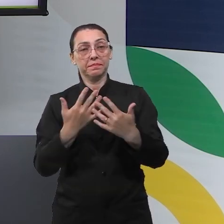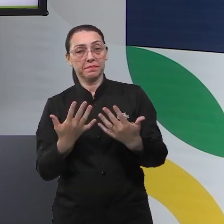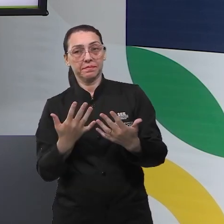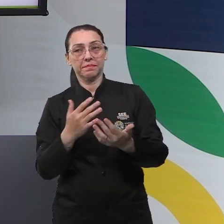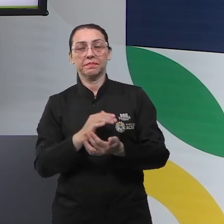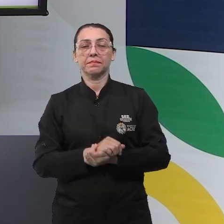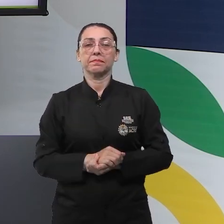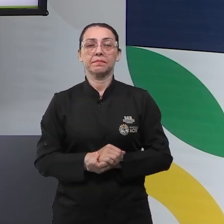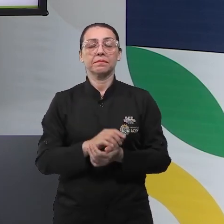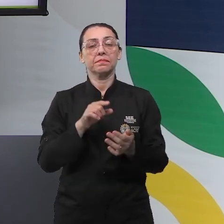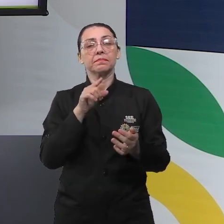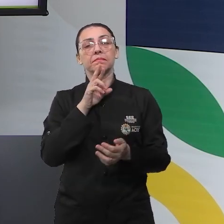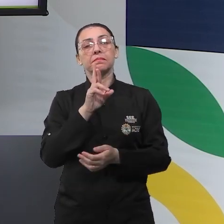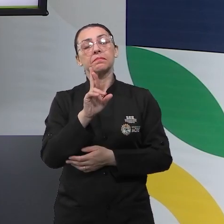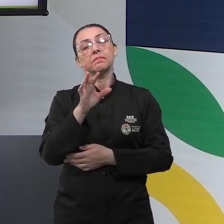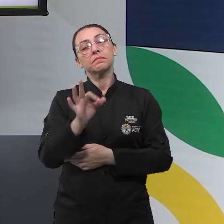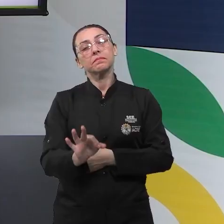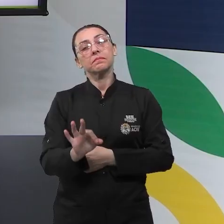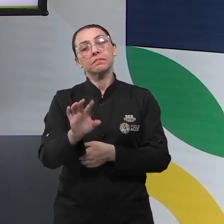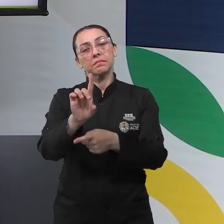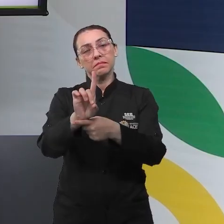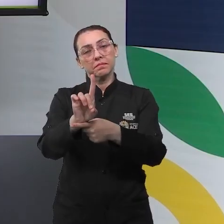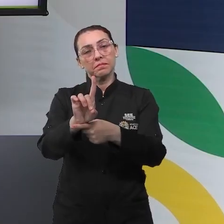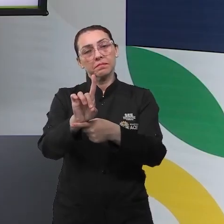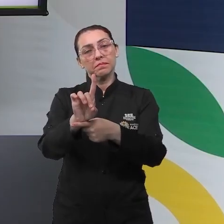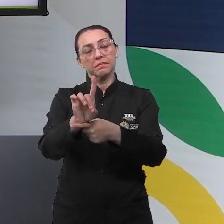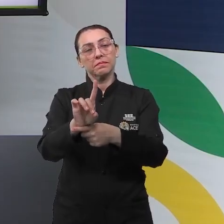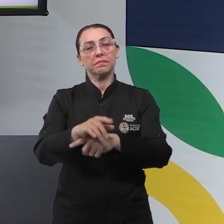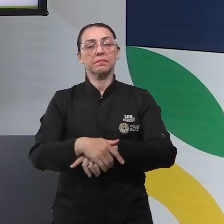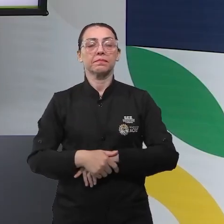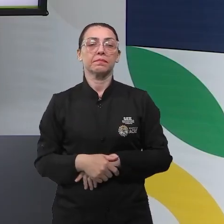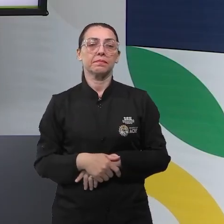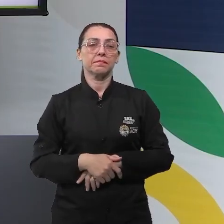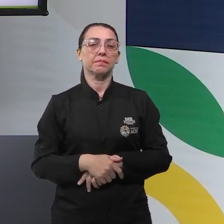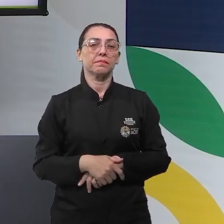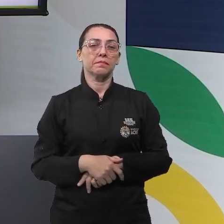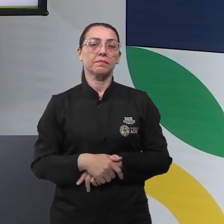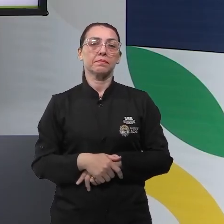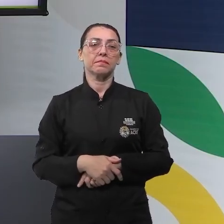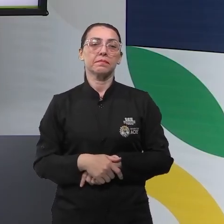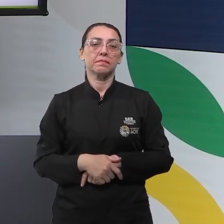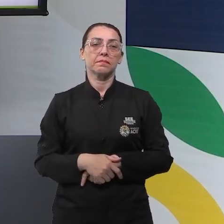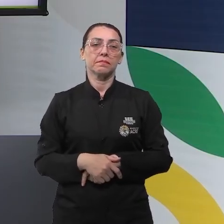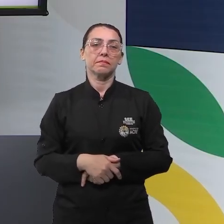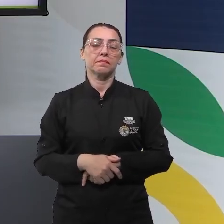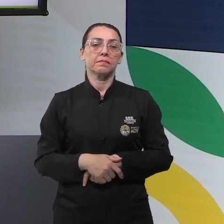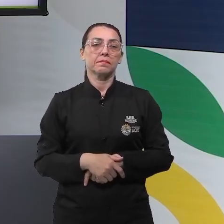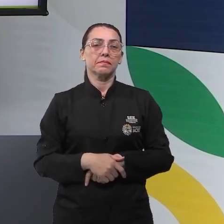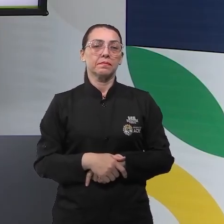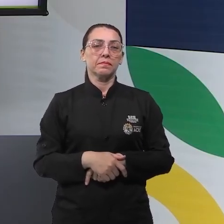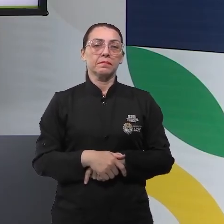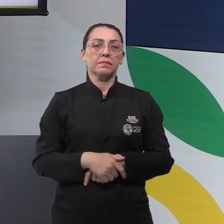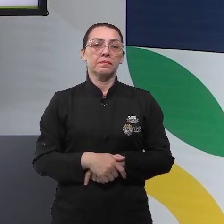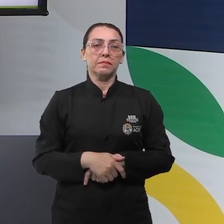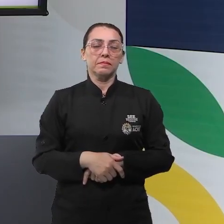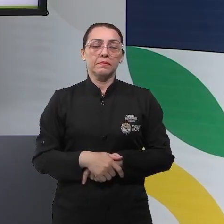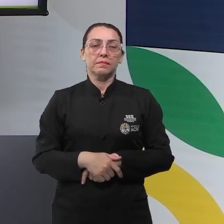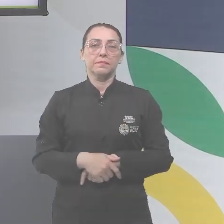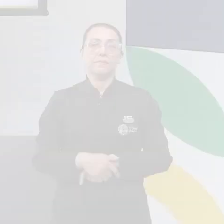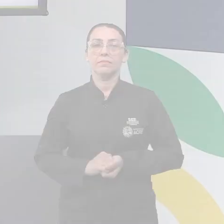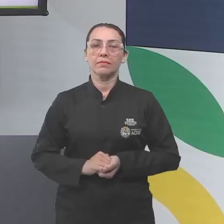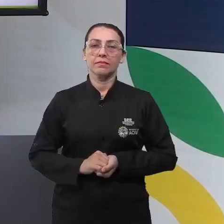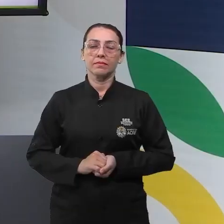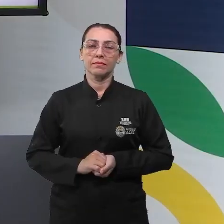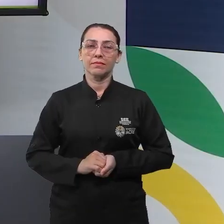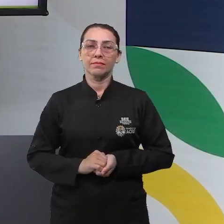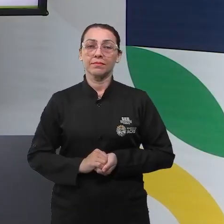questão. Então, nossa alternativa correta aqui, letra D, de dado, revelar como a sociedade julga as pessoas pela